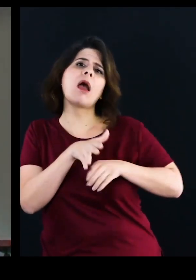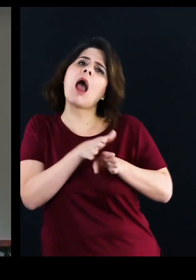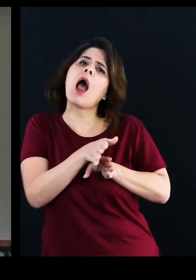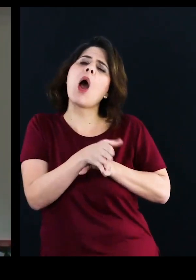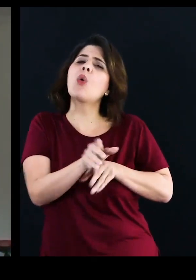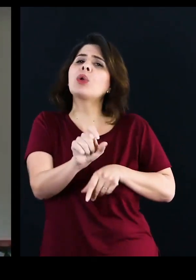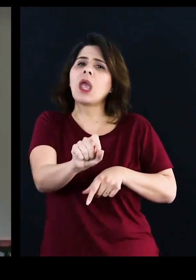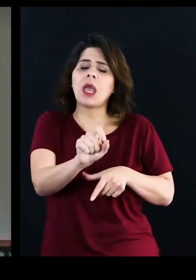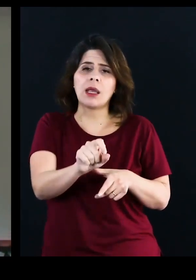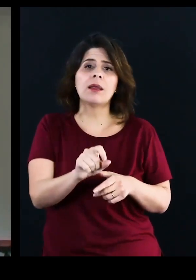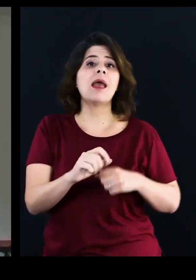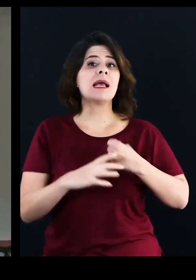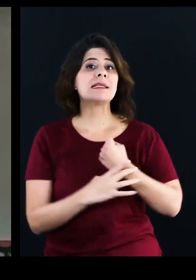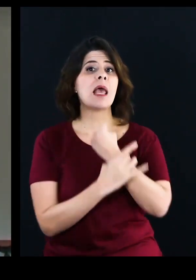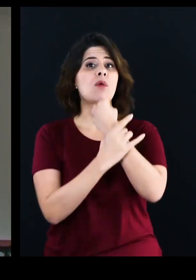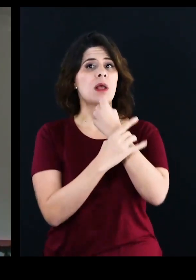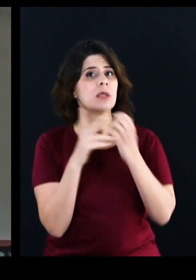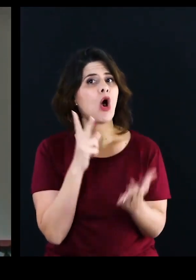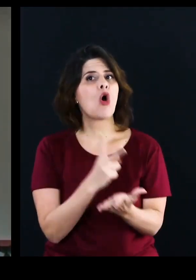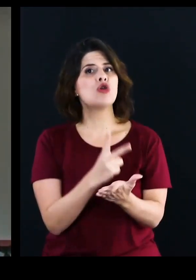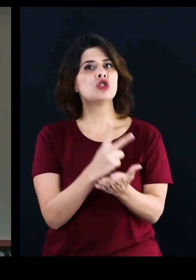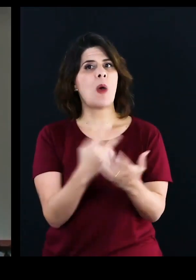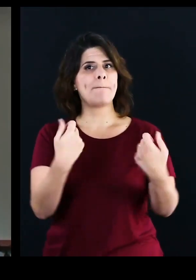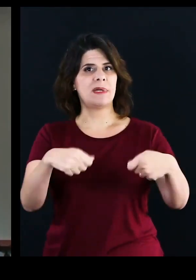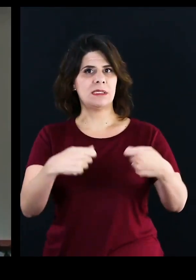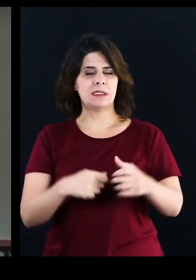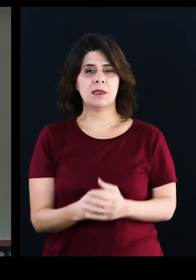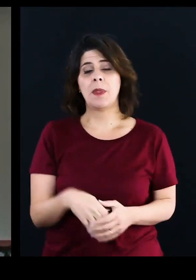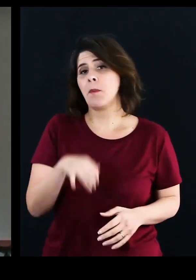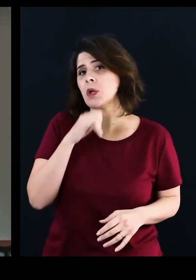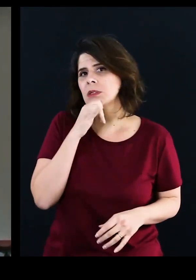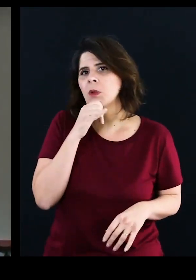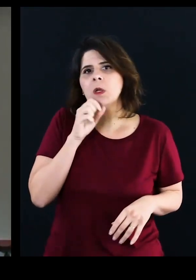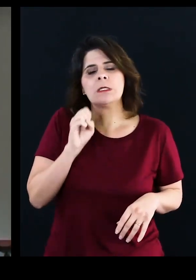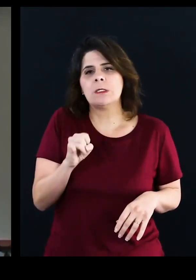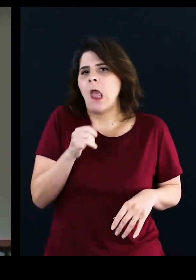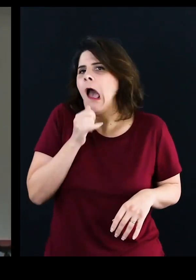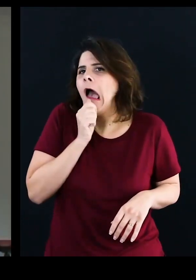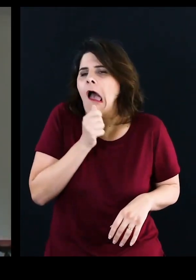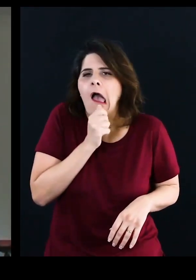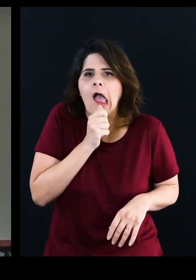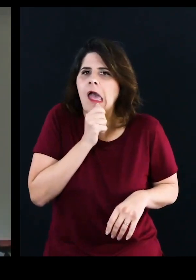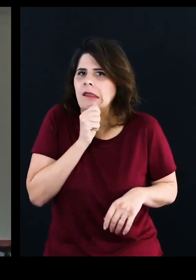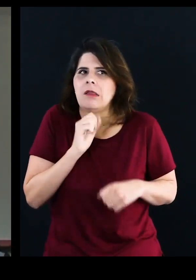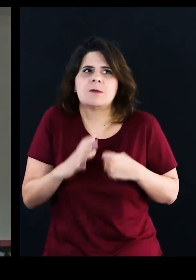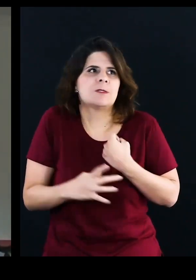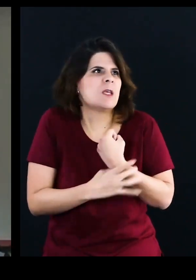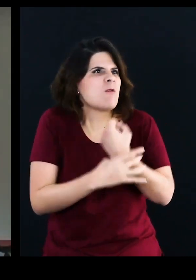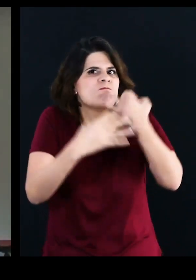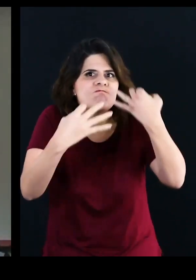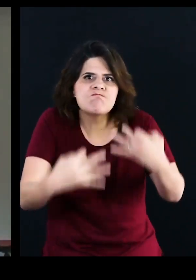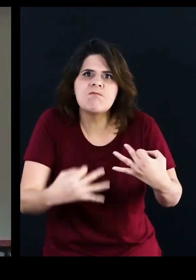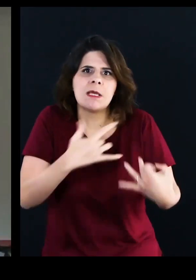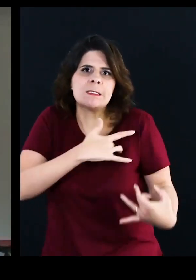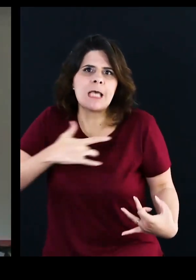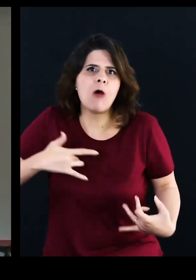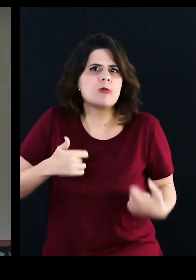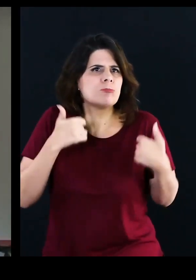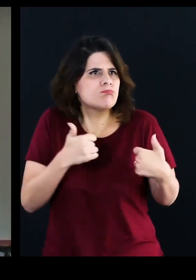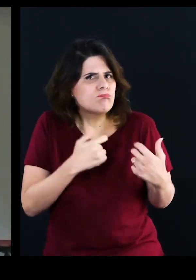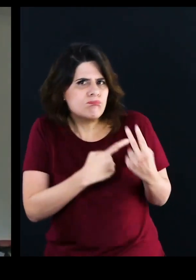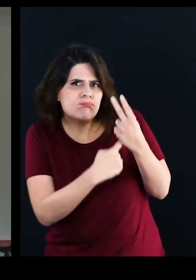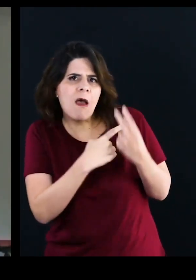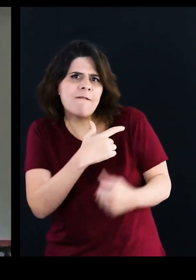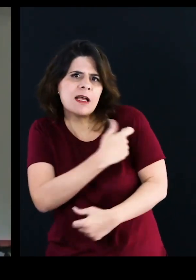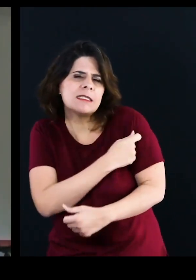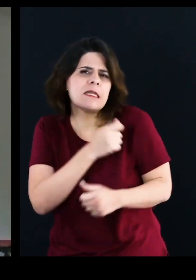das atividades. Então, enquanto não houver nada mais seguro do ponto de vista sanitário, nós não voltaremos com